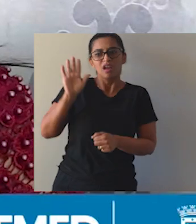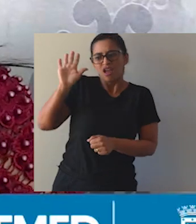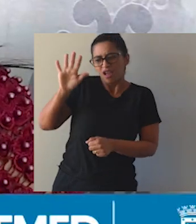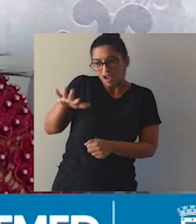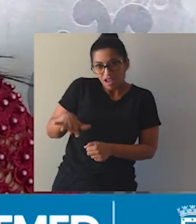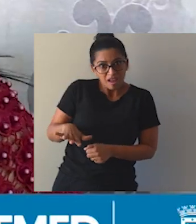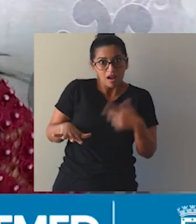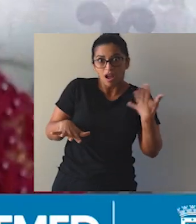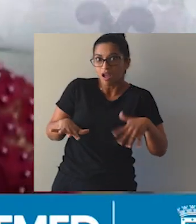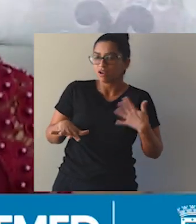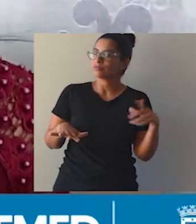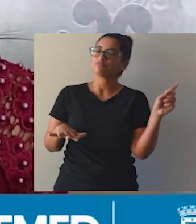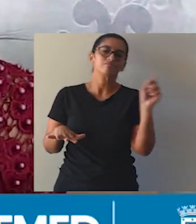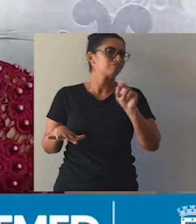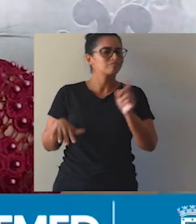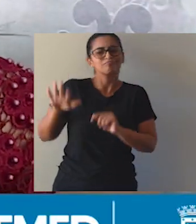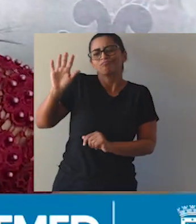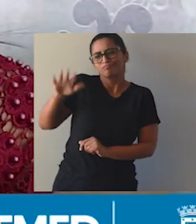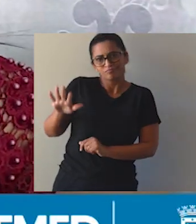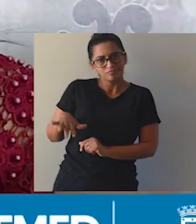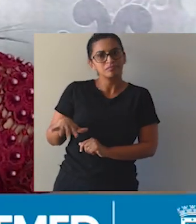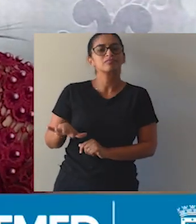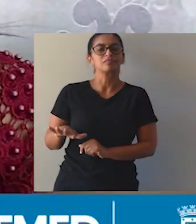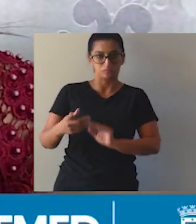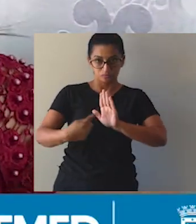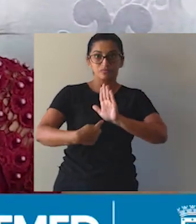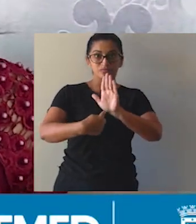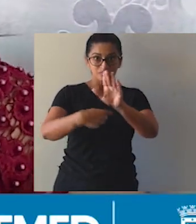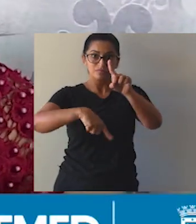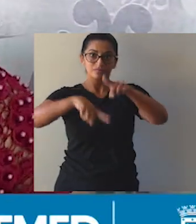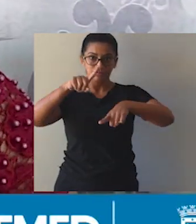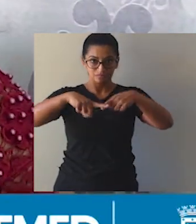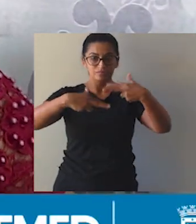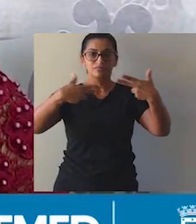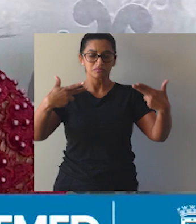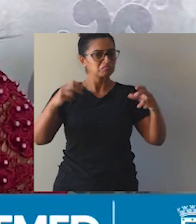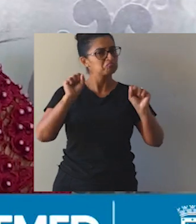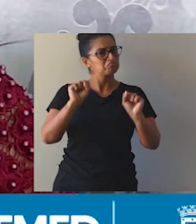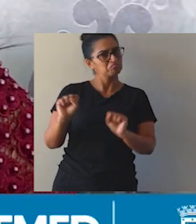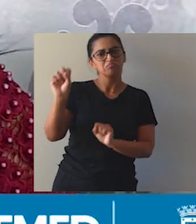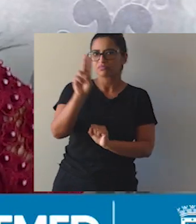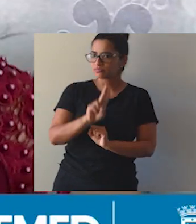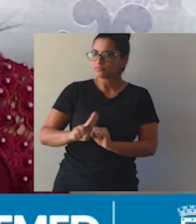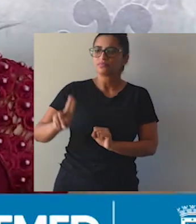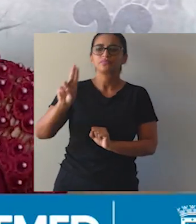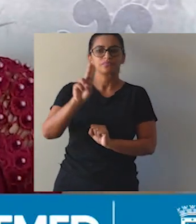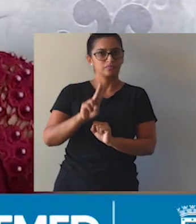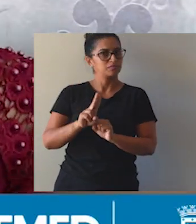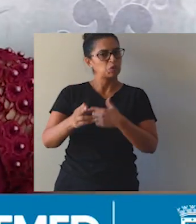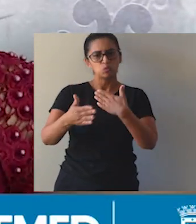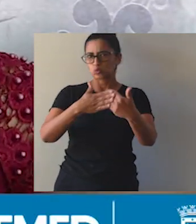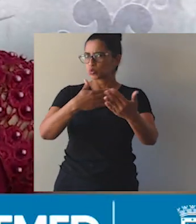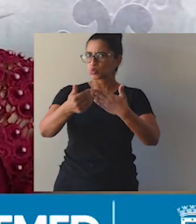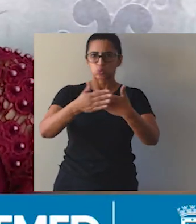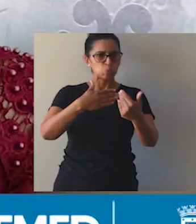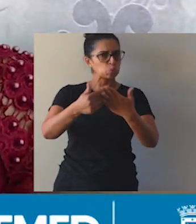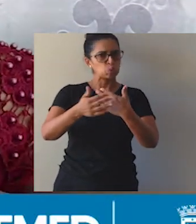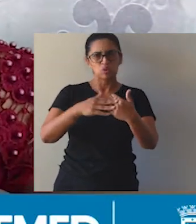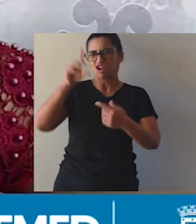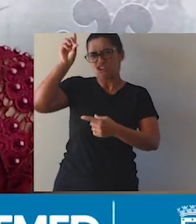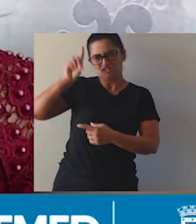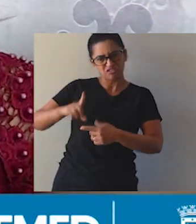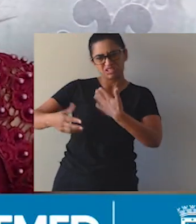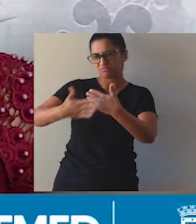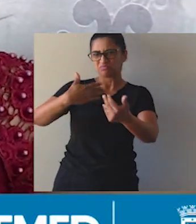material de baixo custo. Eu trouxe alguns materiais que nós podemos usar com todas as deficiências, na verdade. Nós podemos usar esse material que eu